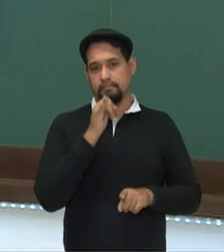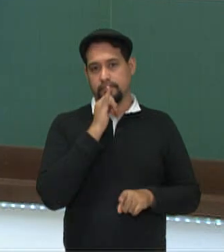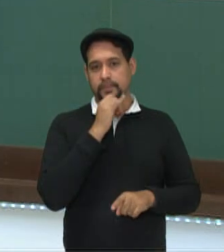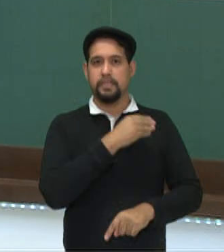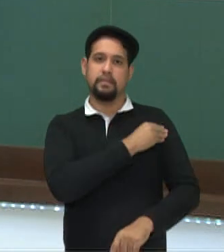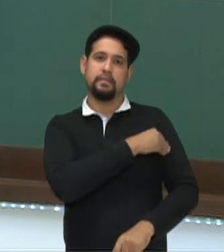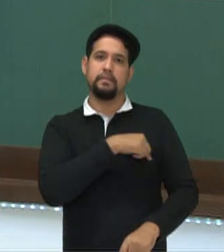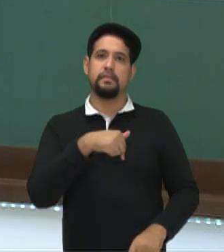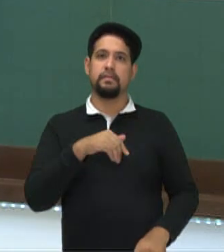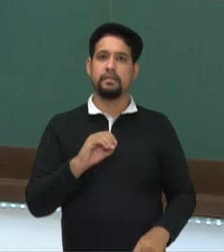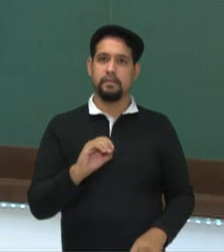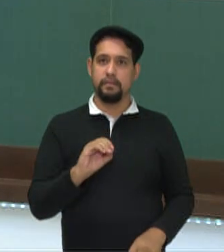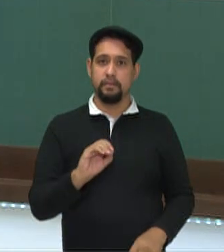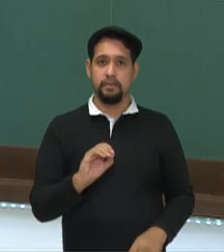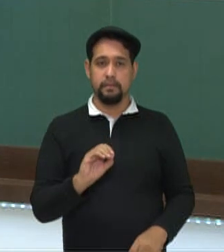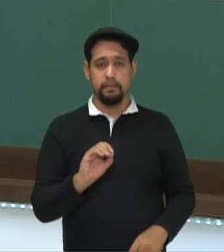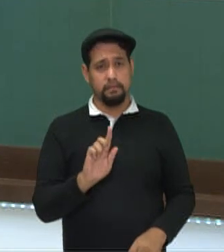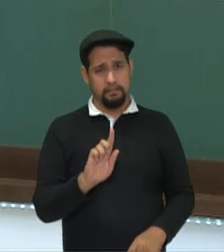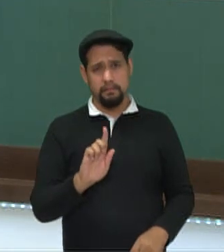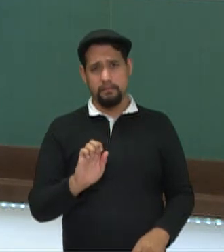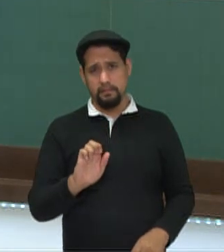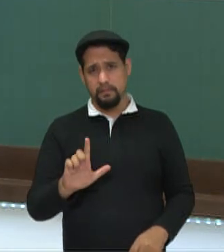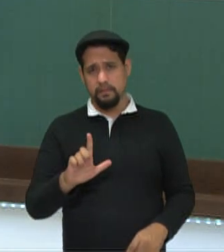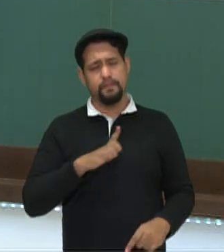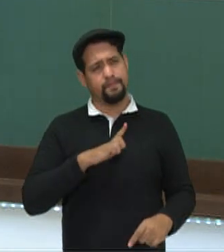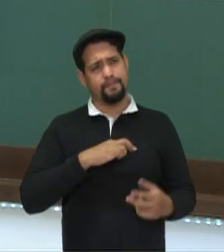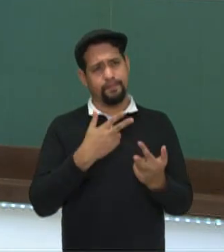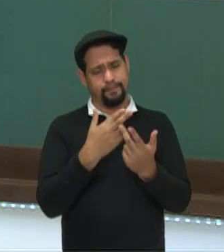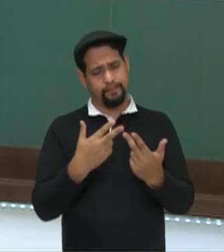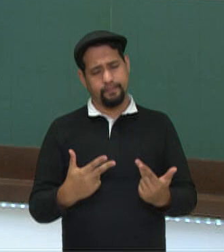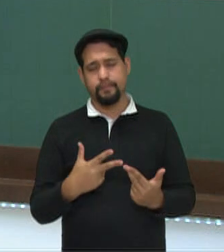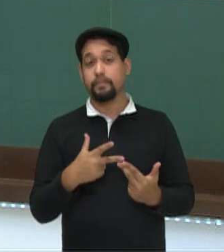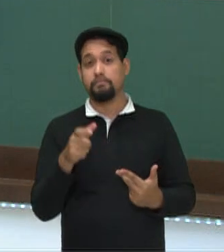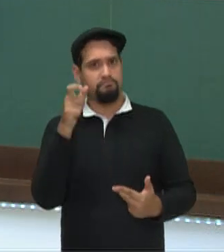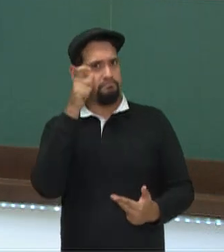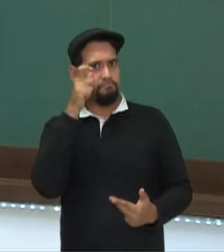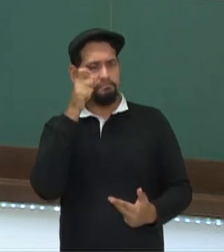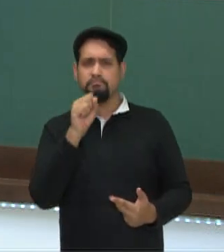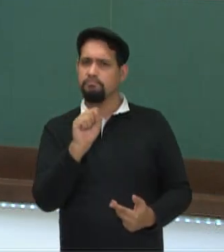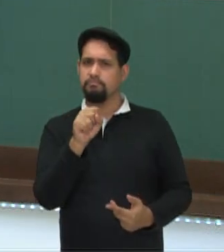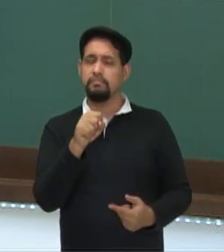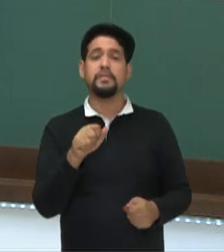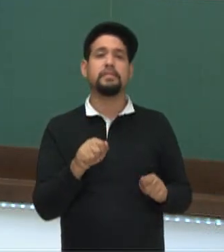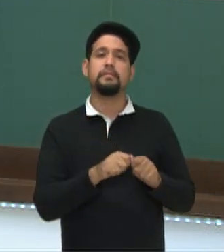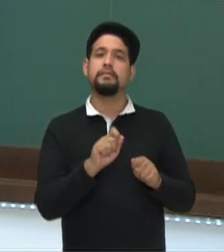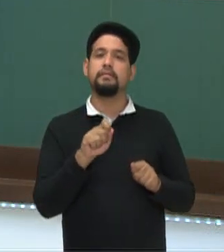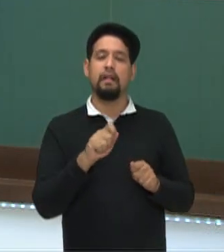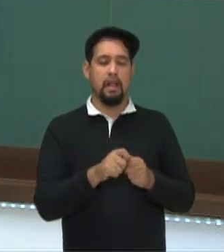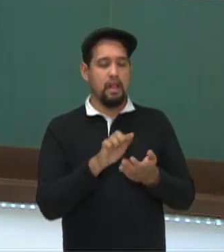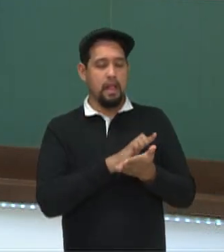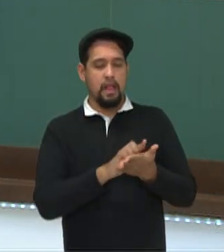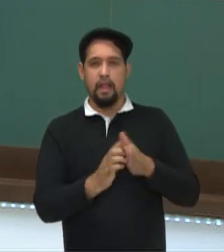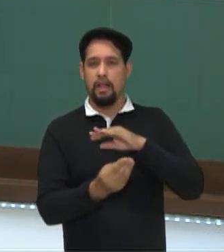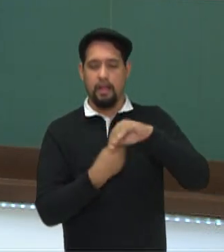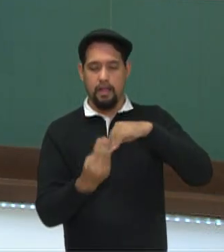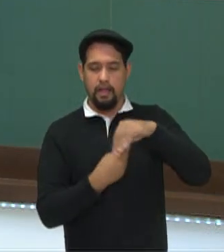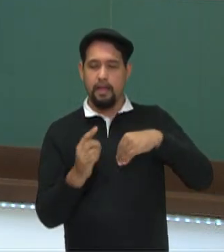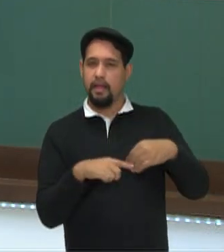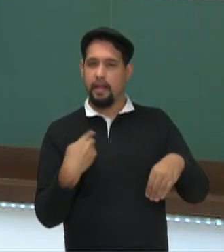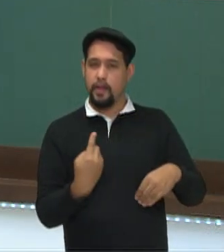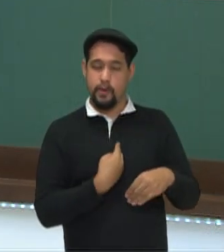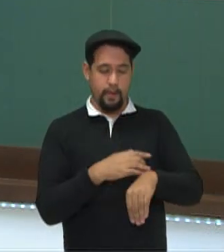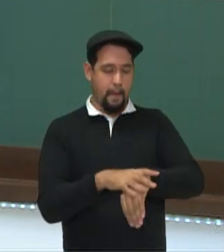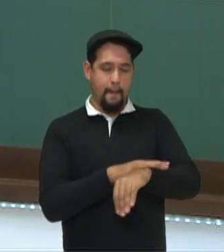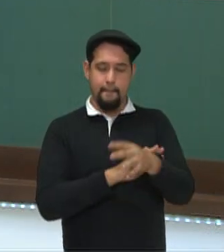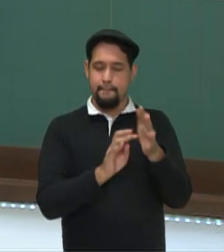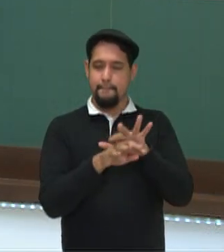álcool 70 em gel, ele tem ali algumas outras substâncias interessantes que vai reidratar a nossa pele.